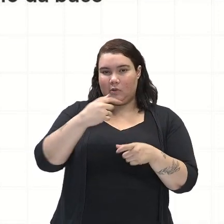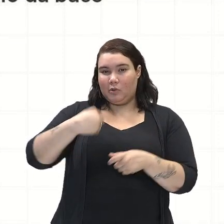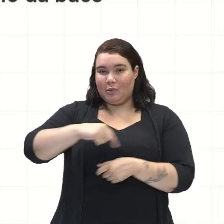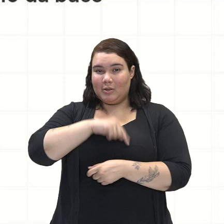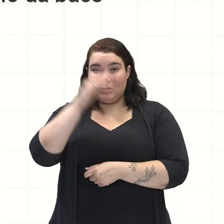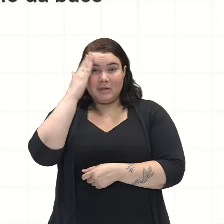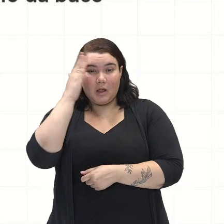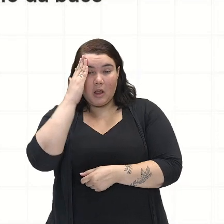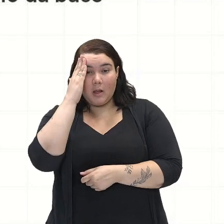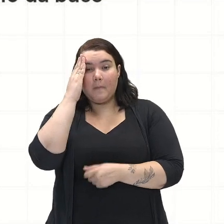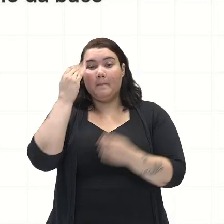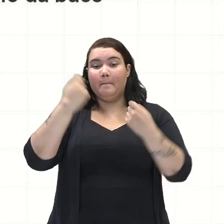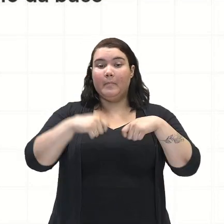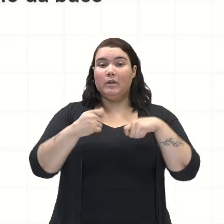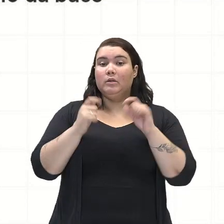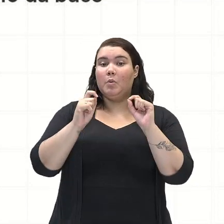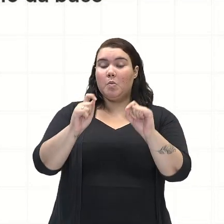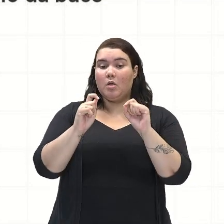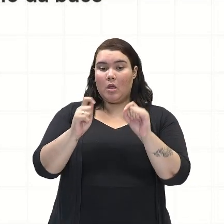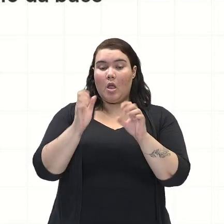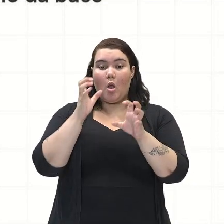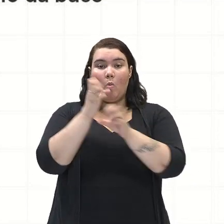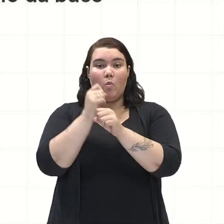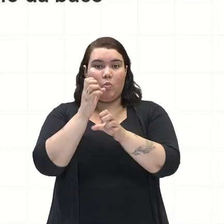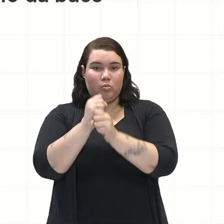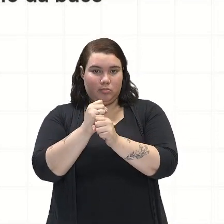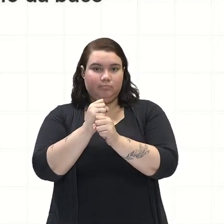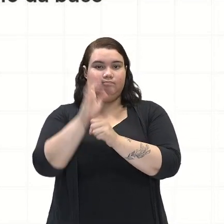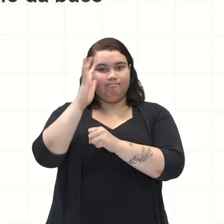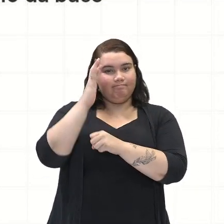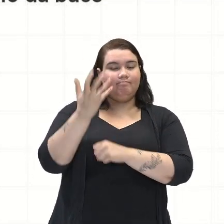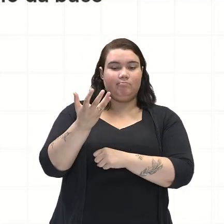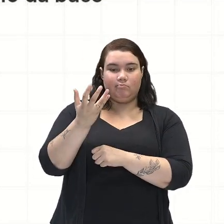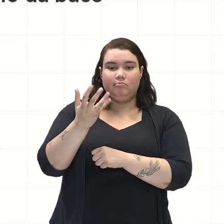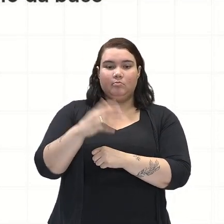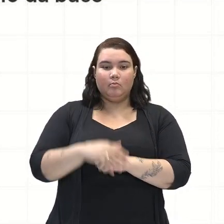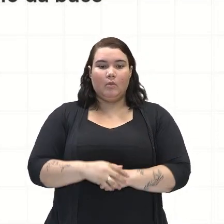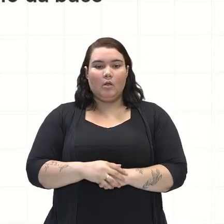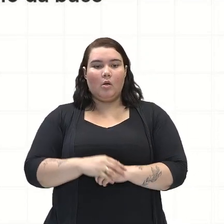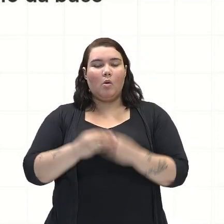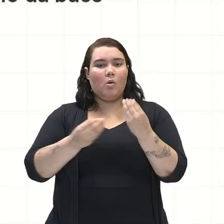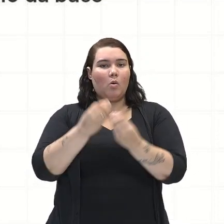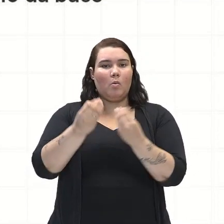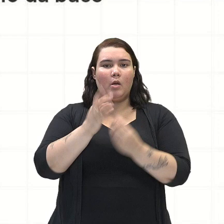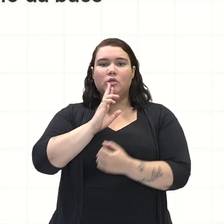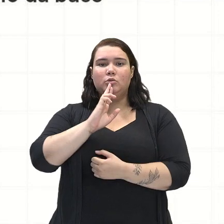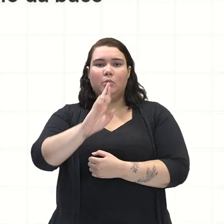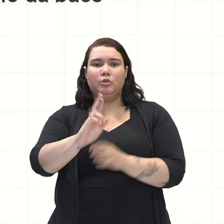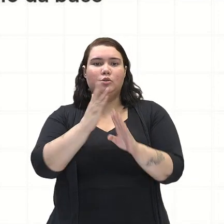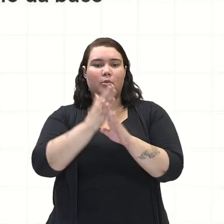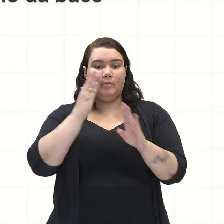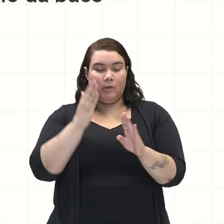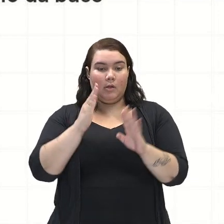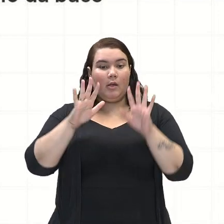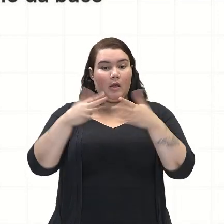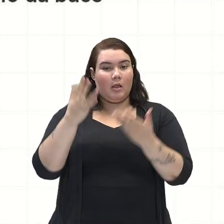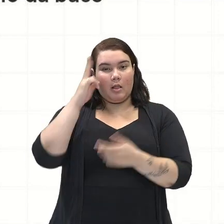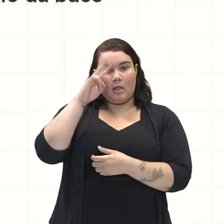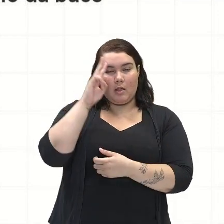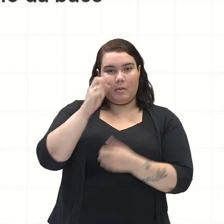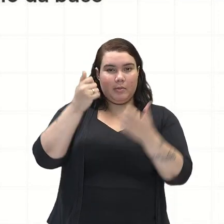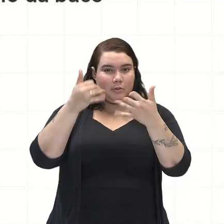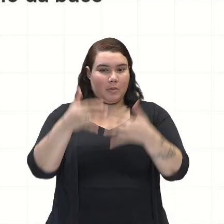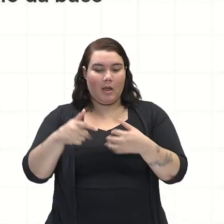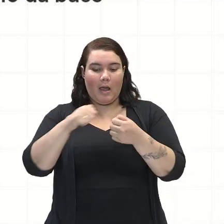cilindro, certo? Olha, precisamos calcular o produto entre quem, pessoal? A área da base, que nós